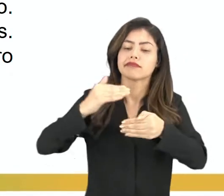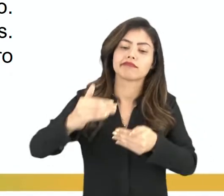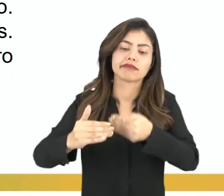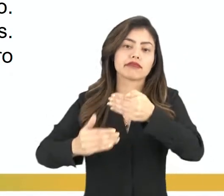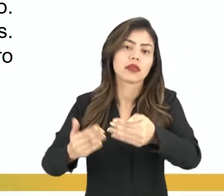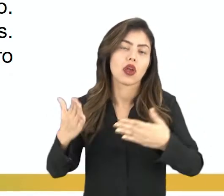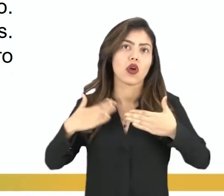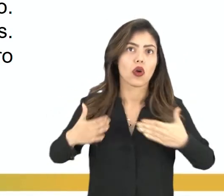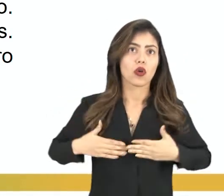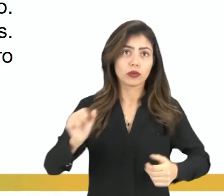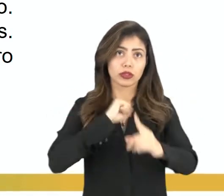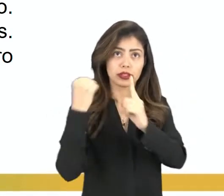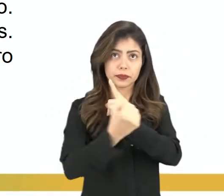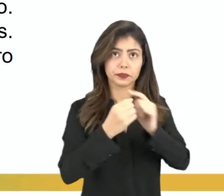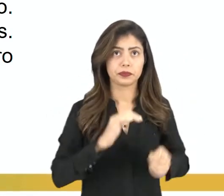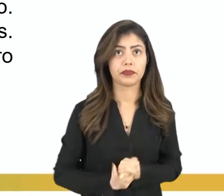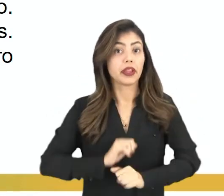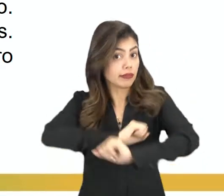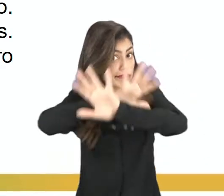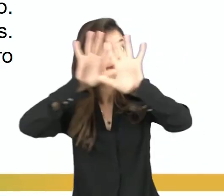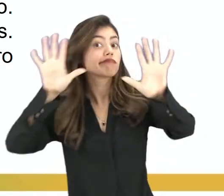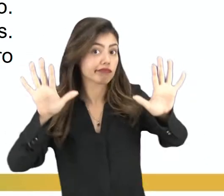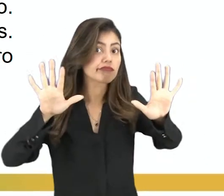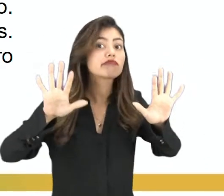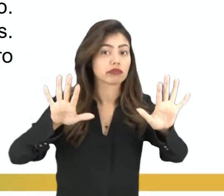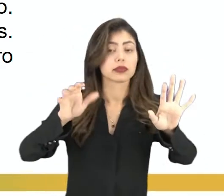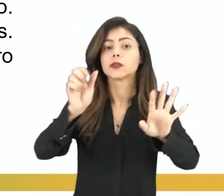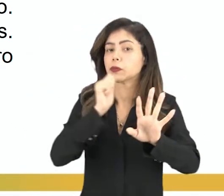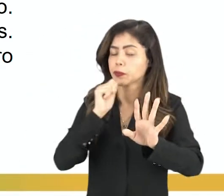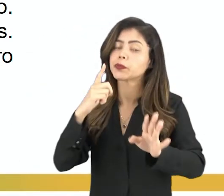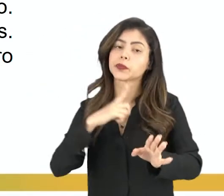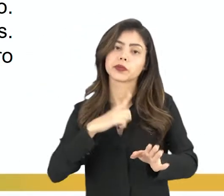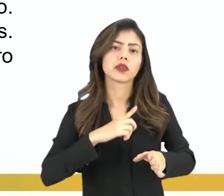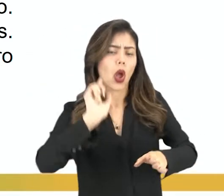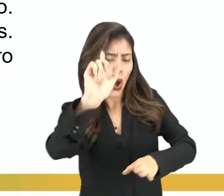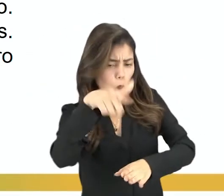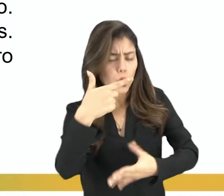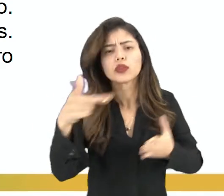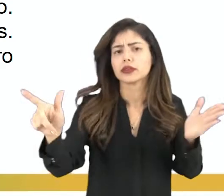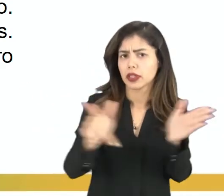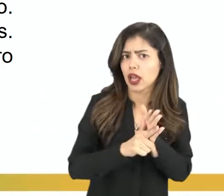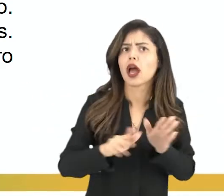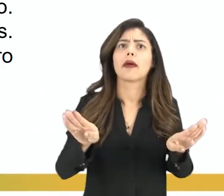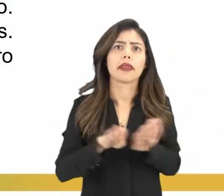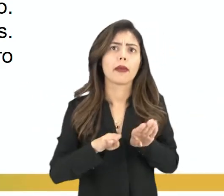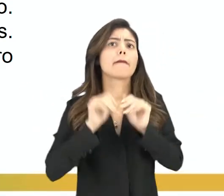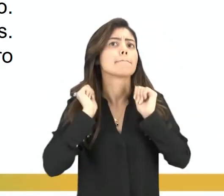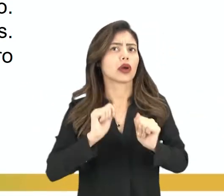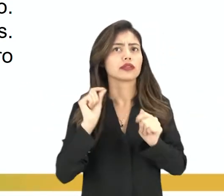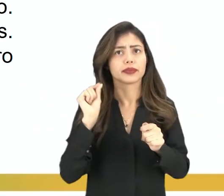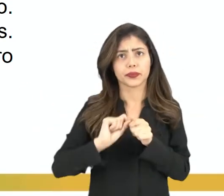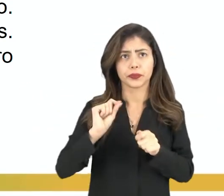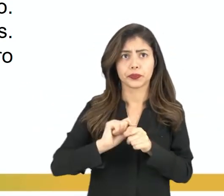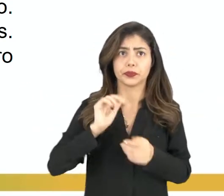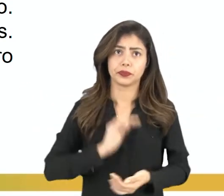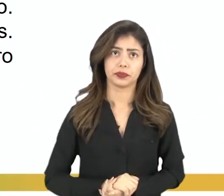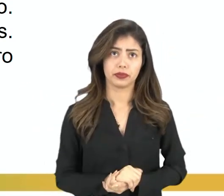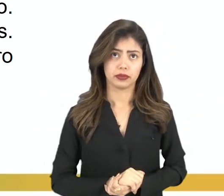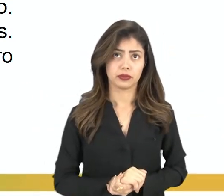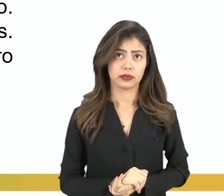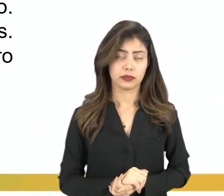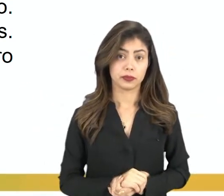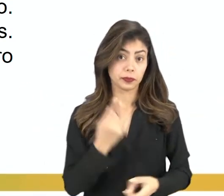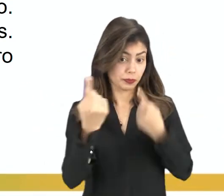e mobiliza o corpo social. É claro que há ainda outros papéis que ela pode exercer. E aí a